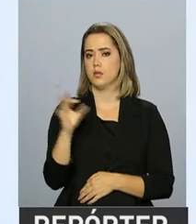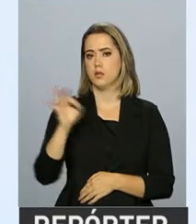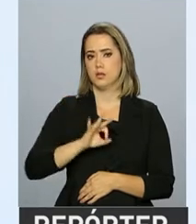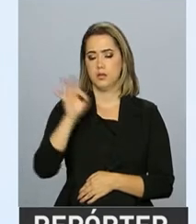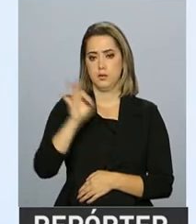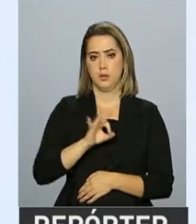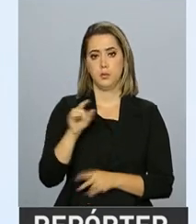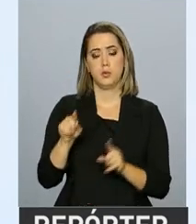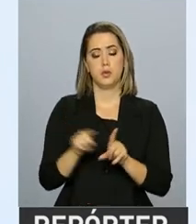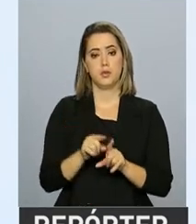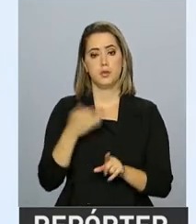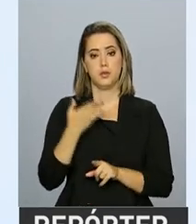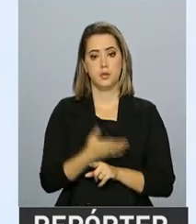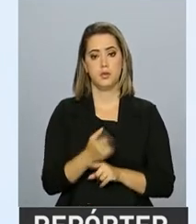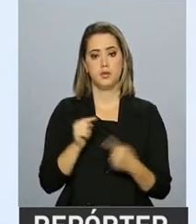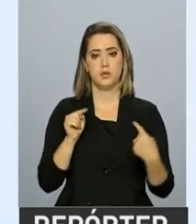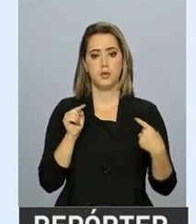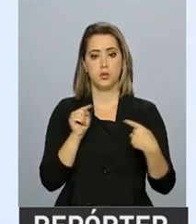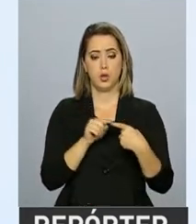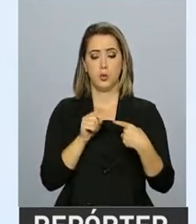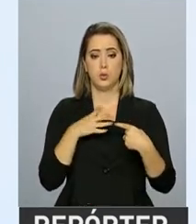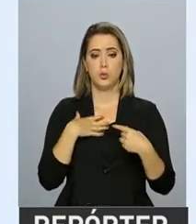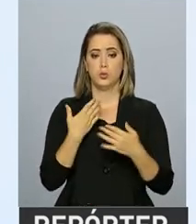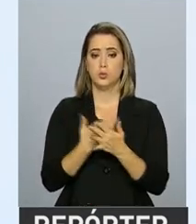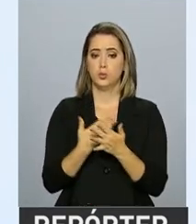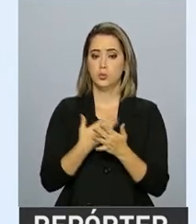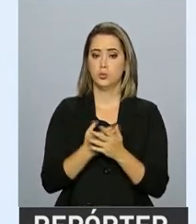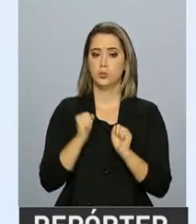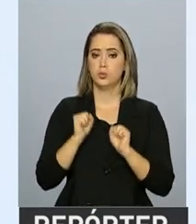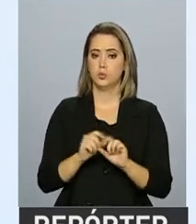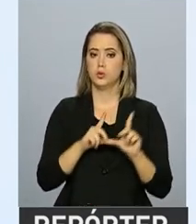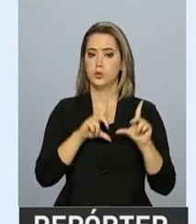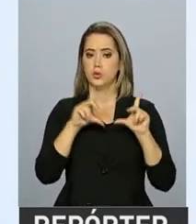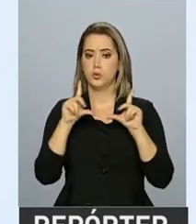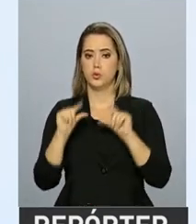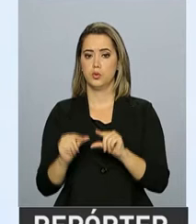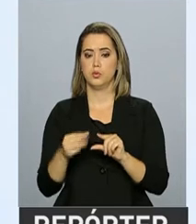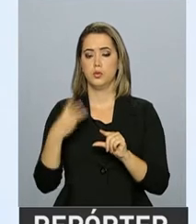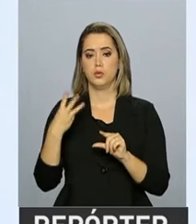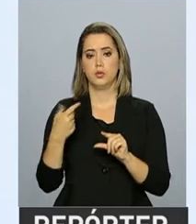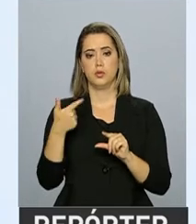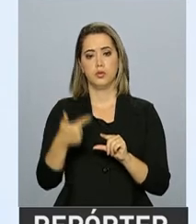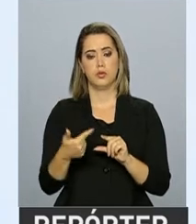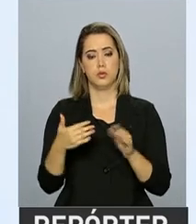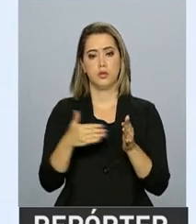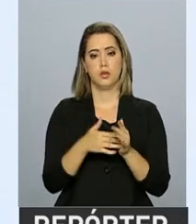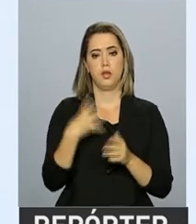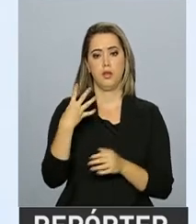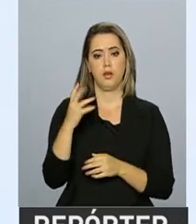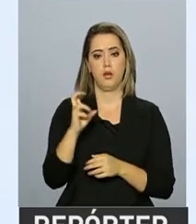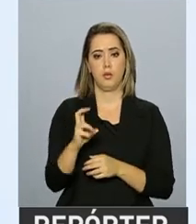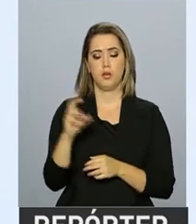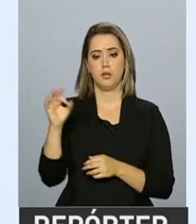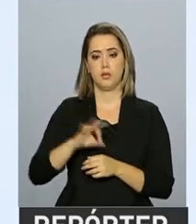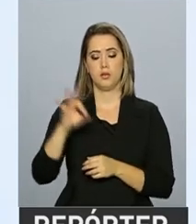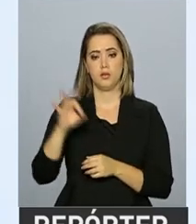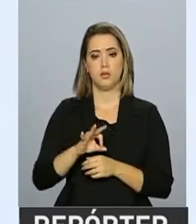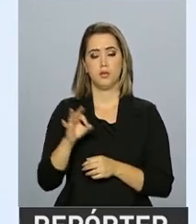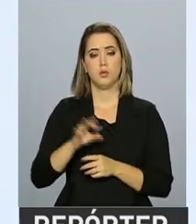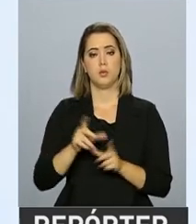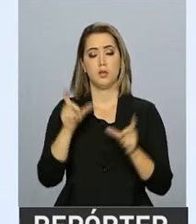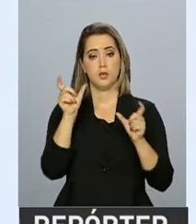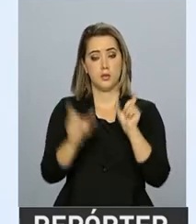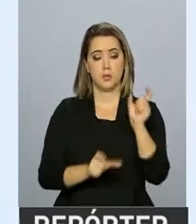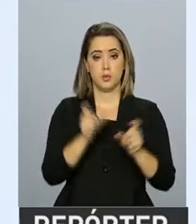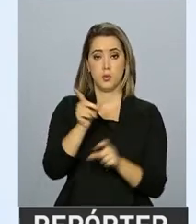cobertura de acordo com estudo da vacinação pode reduzir entre 32 e 45% o número de hospitalizações